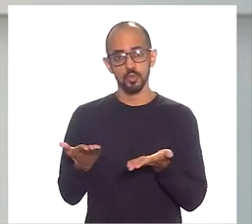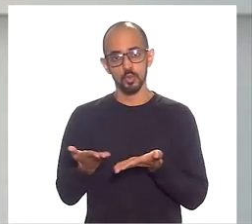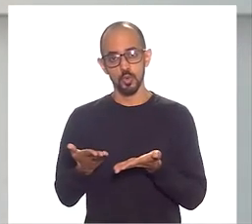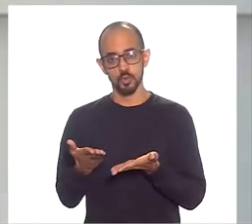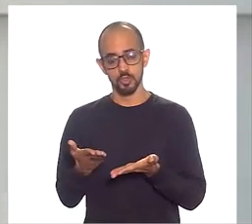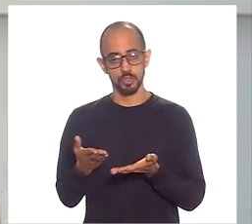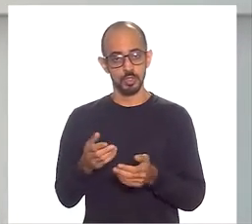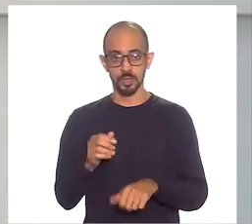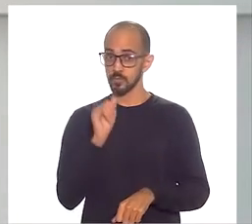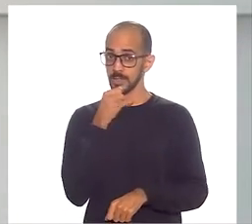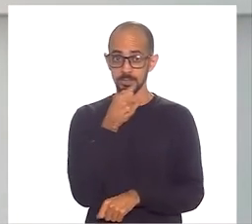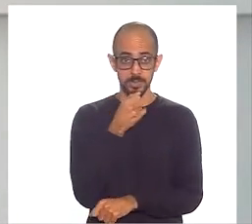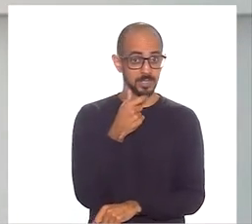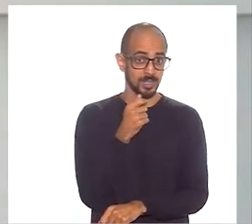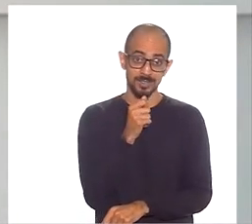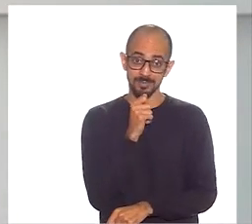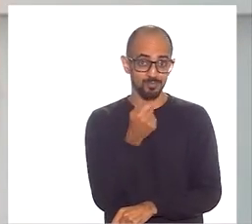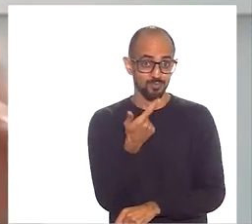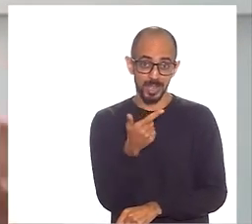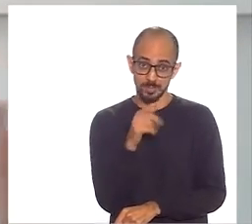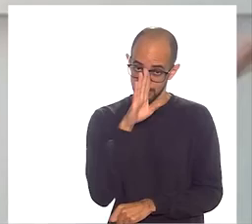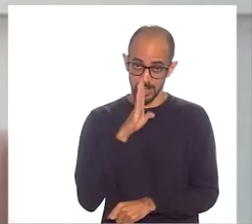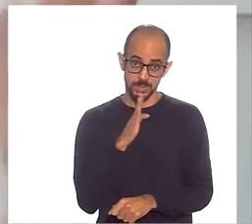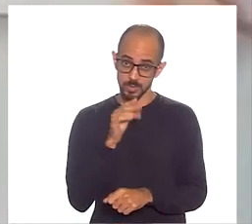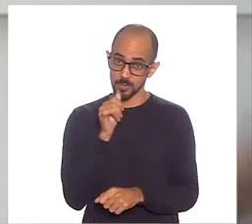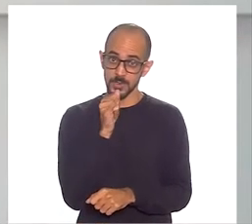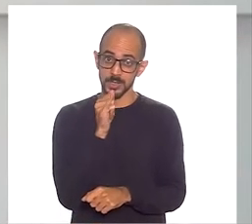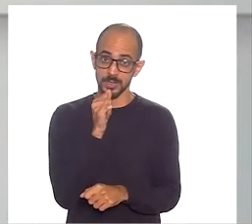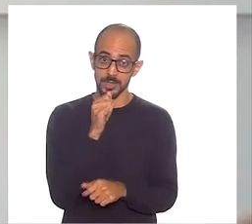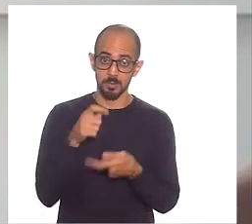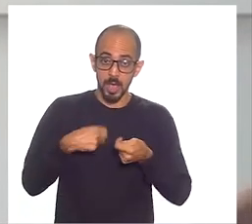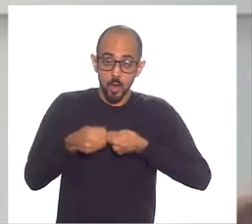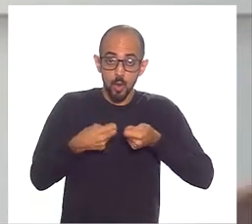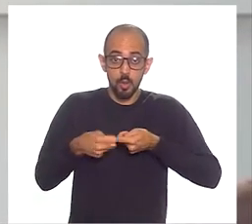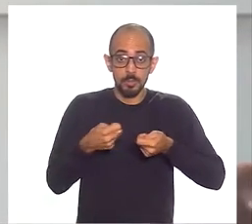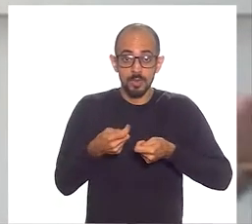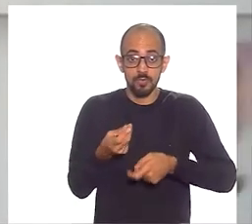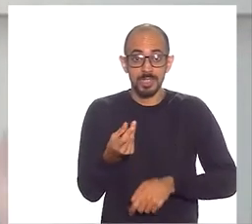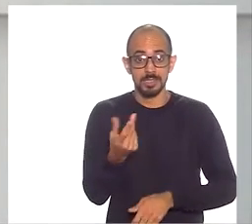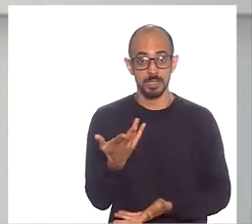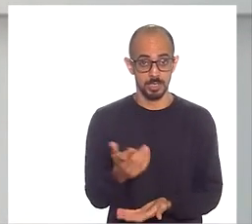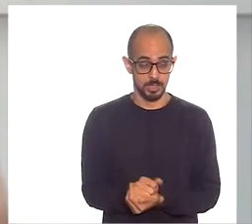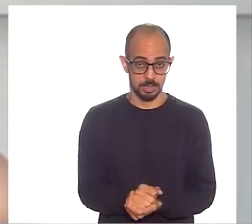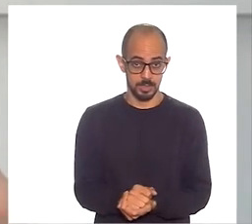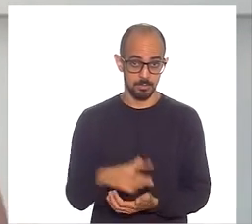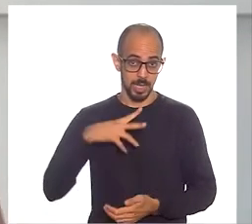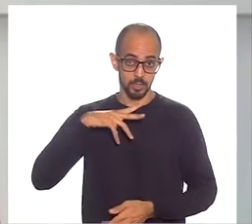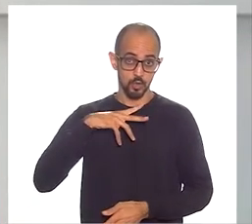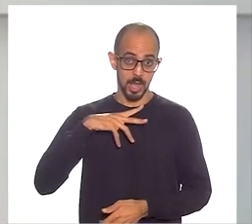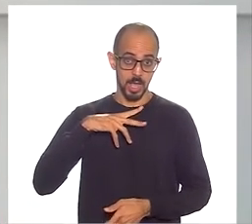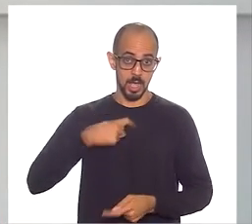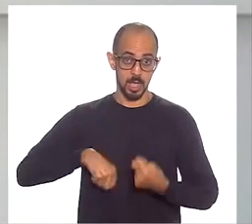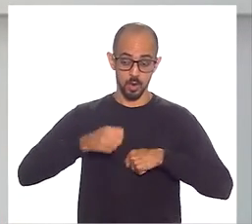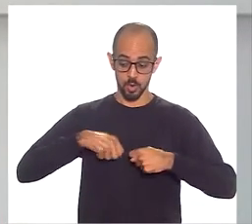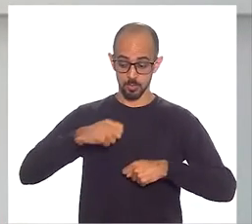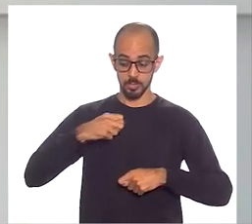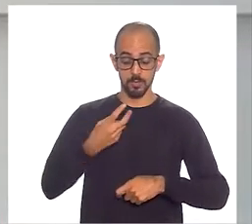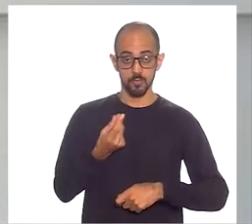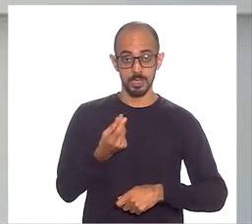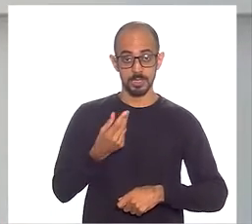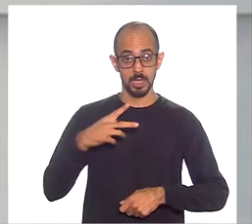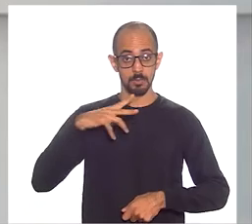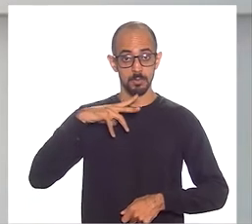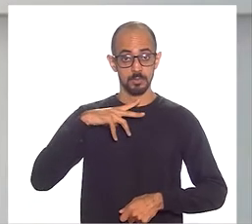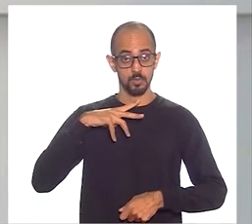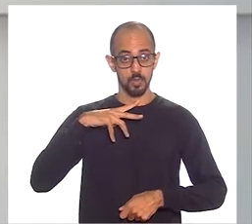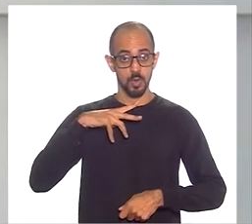infelizmente, hoje a gente ainda não tem no Brasil, que é, por exemplo, a economia financeira, né? Assim, pessoal, a gente precisa saber